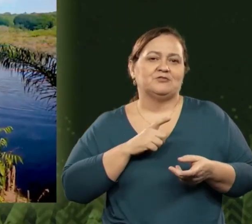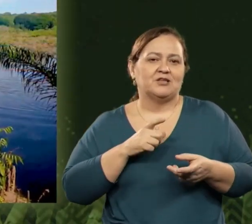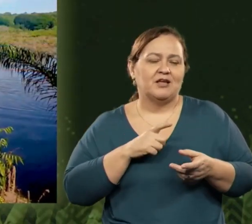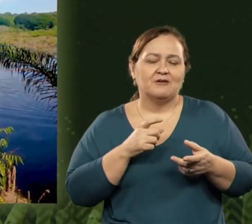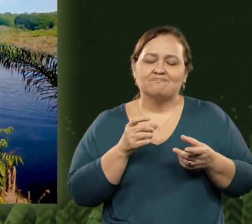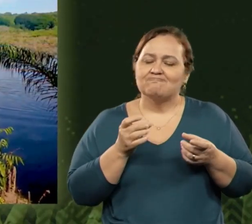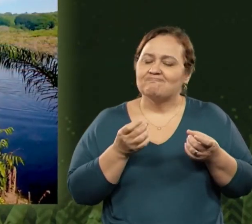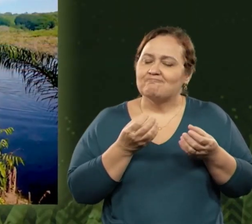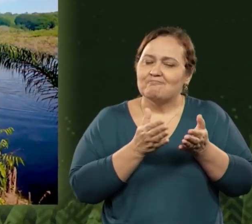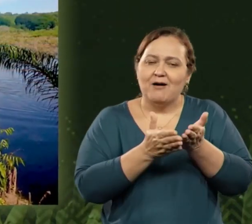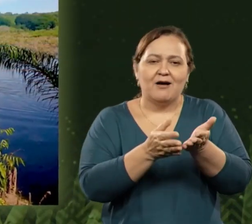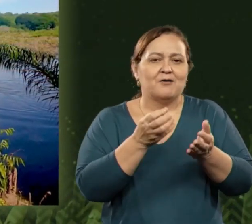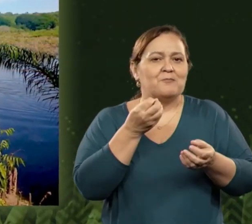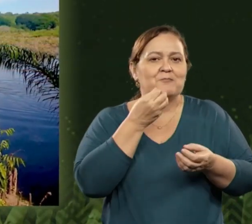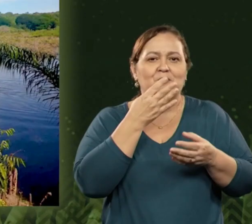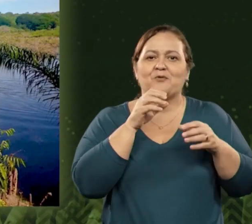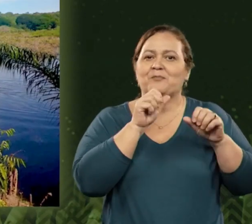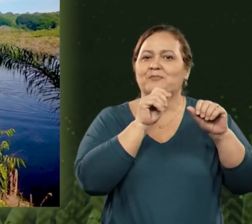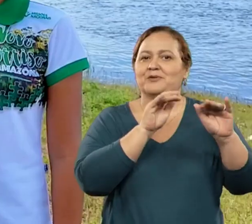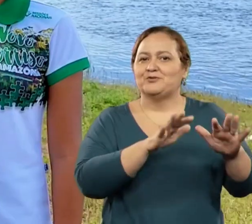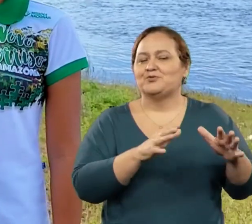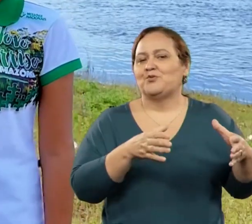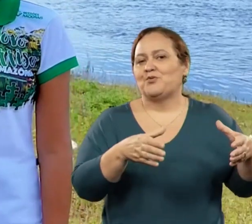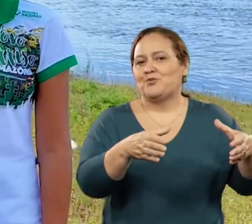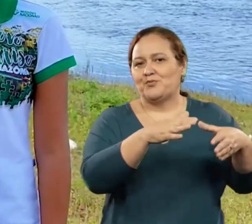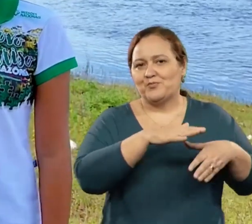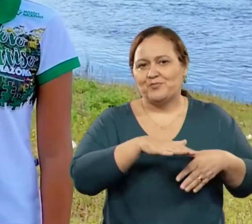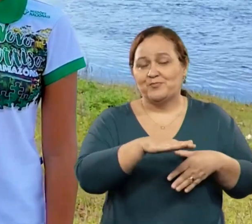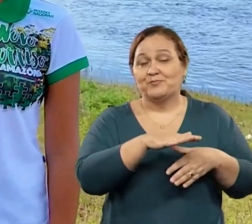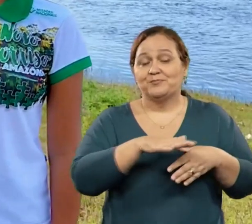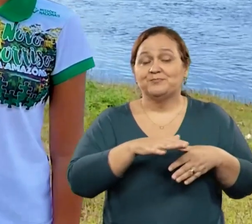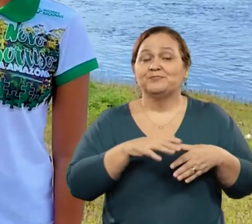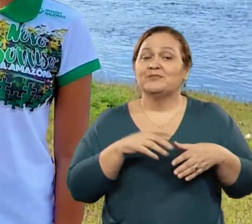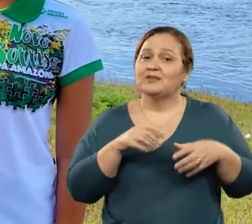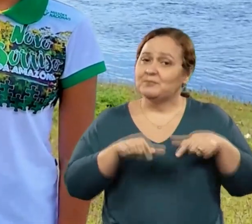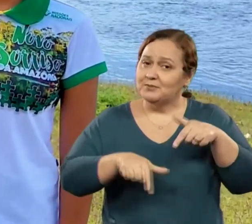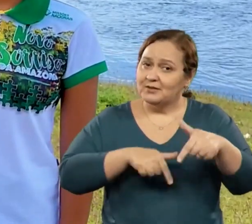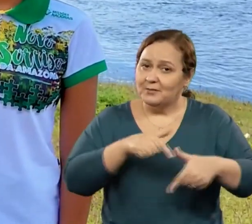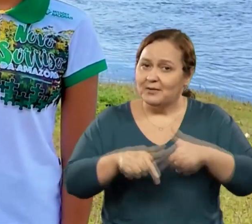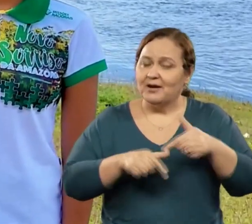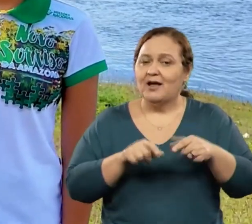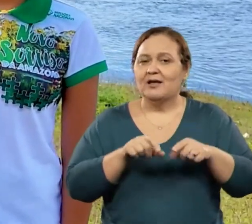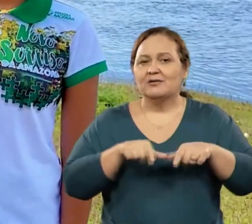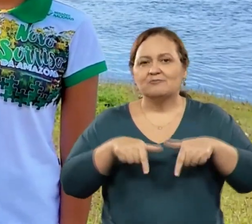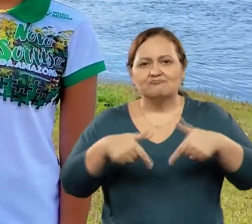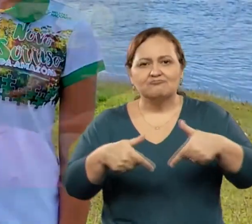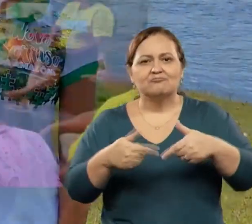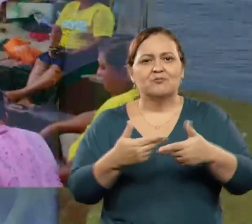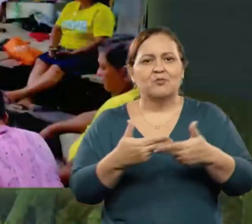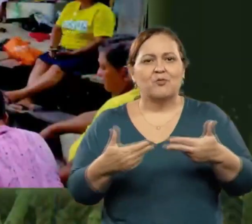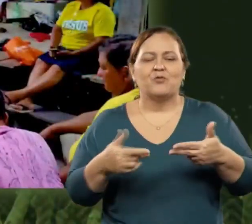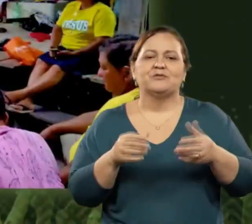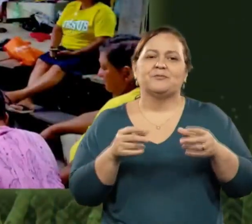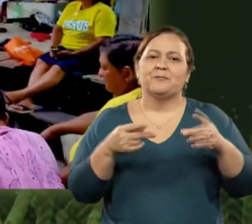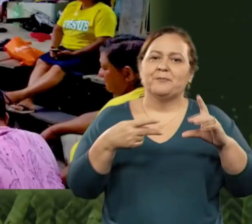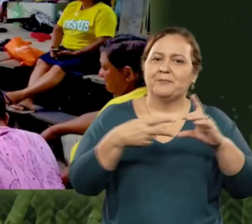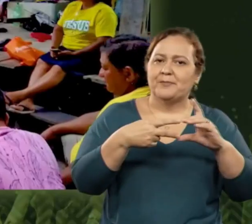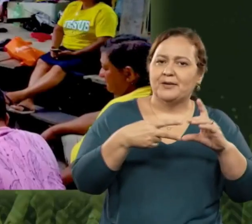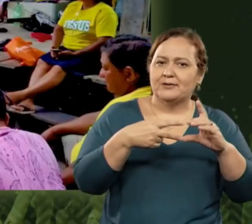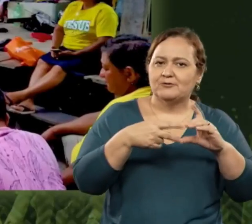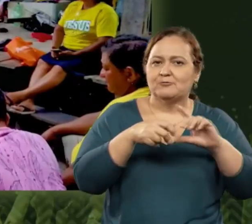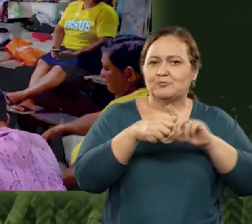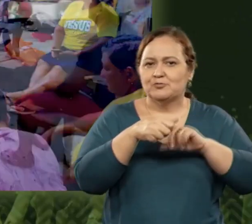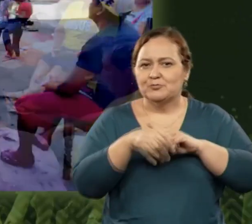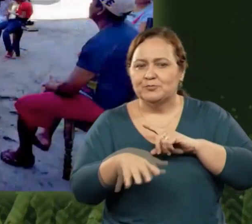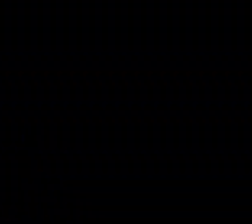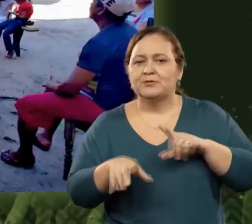barco tem sido uma bênção na comunidade. Nós temos trabalhado e desenvolvido várias atividades. Por exemplo, o pequeno grupo